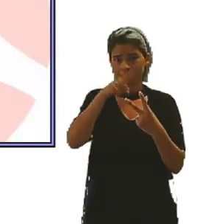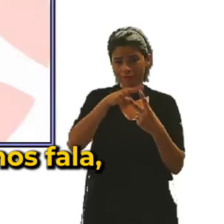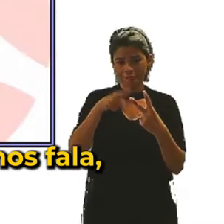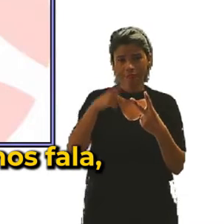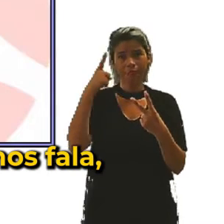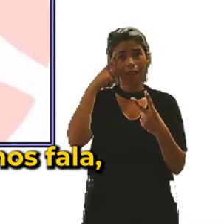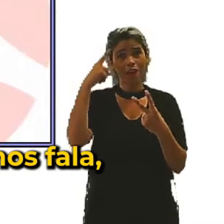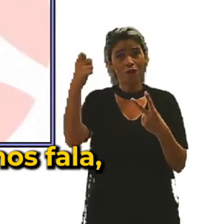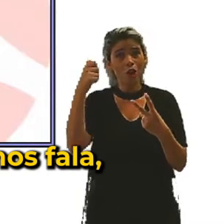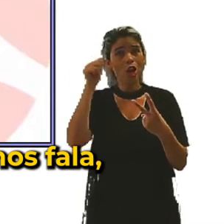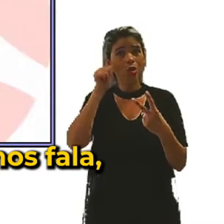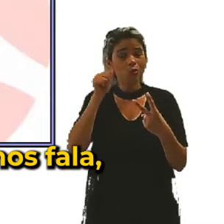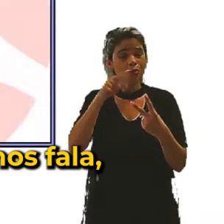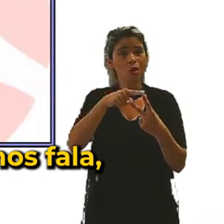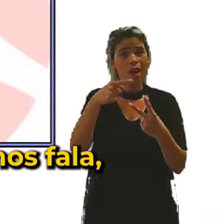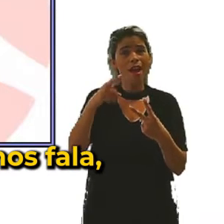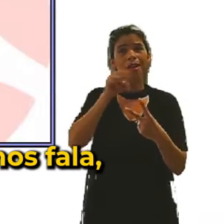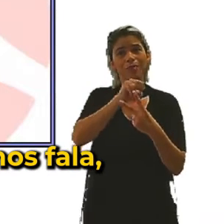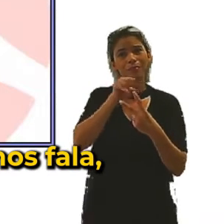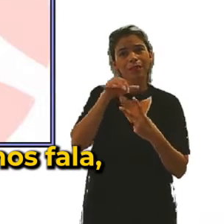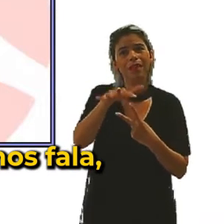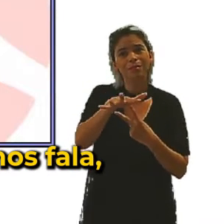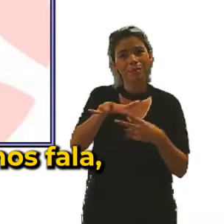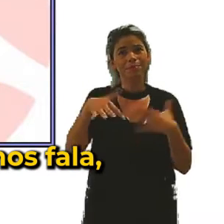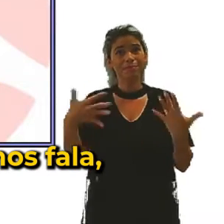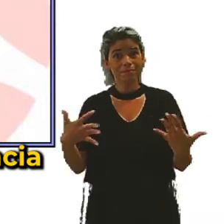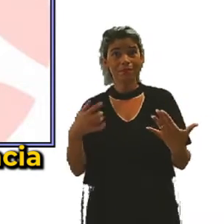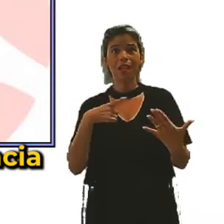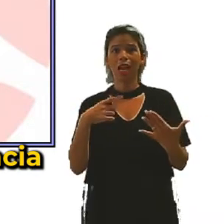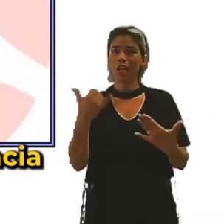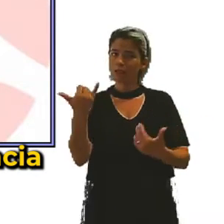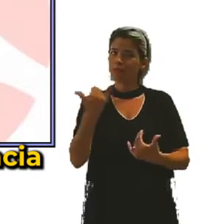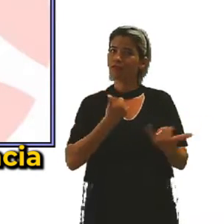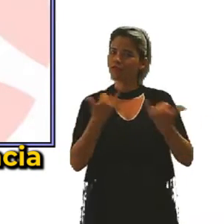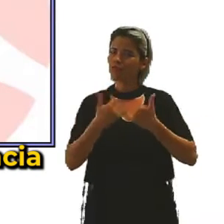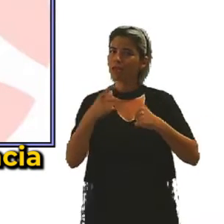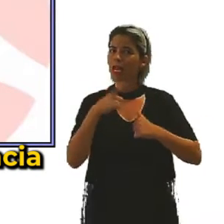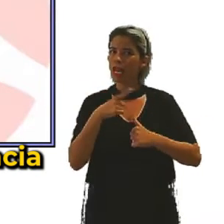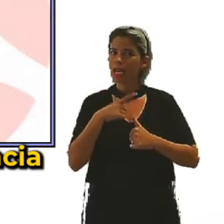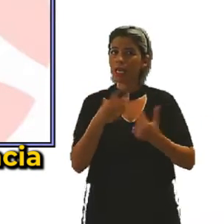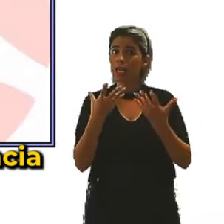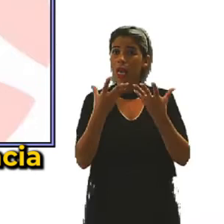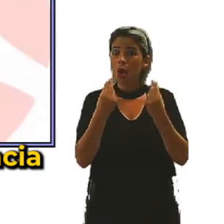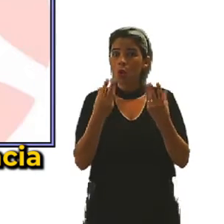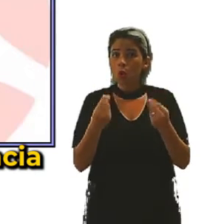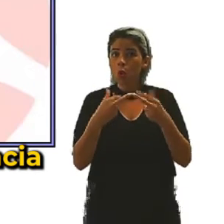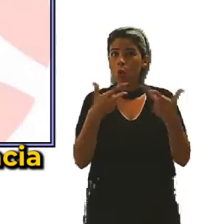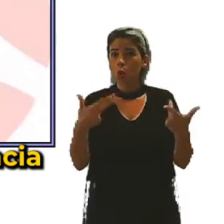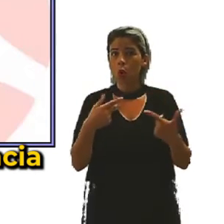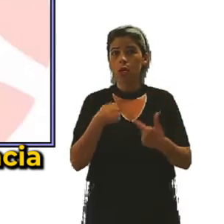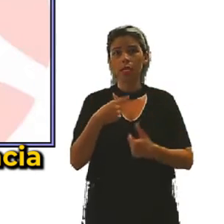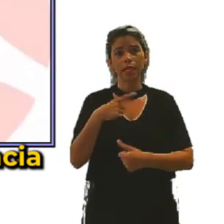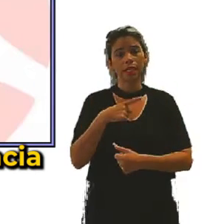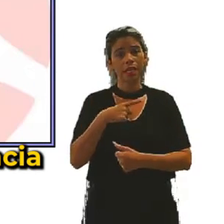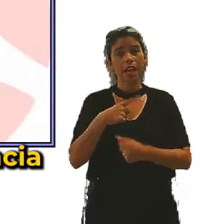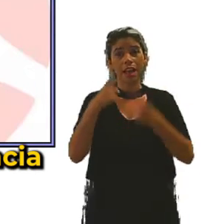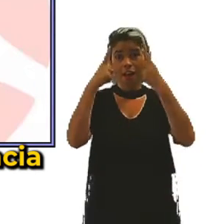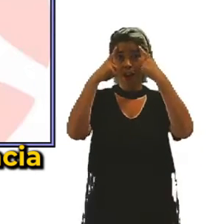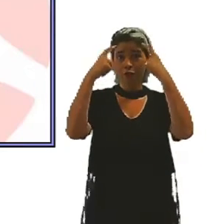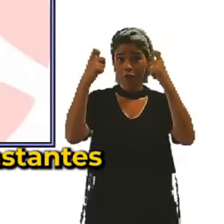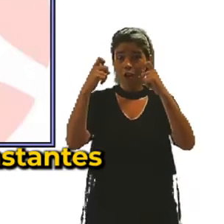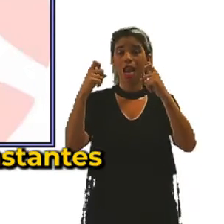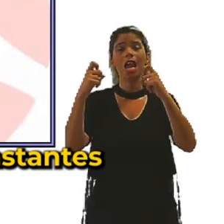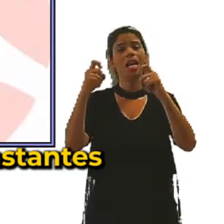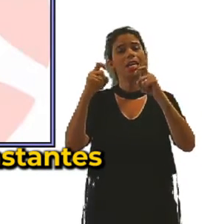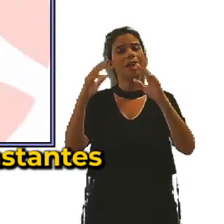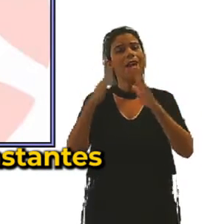familiar. E o Fórum Brasileiro de Segurança Pública nos fala, inclusive, de uma hiperendemia. Ou seja, a violência doméstica e